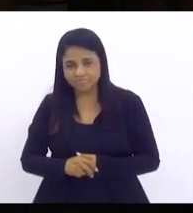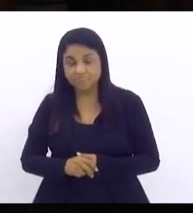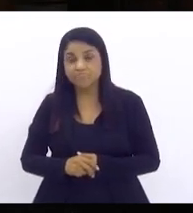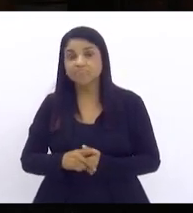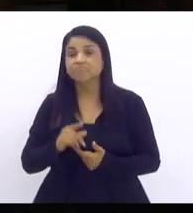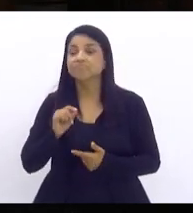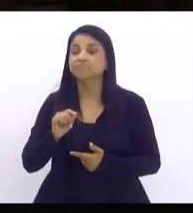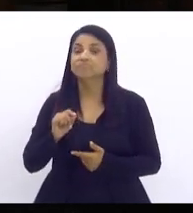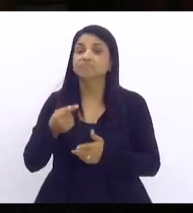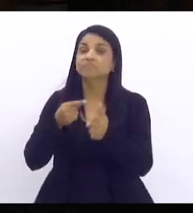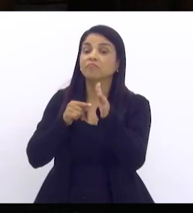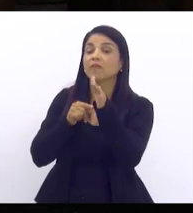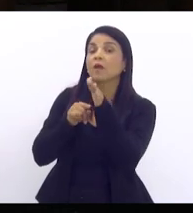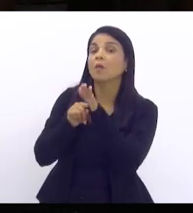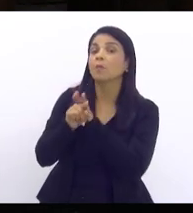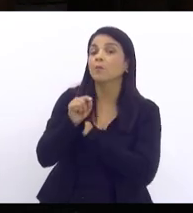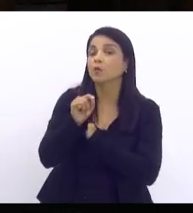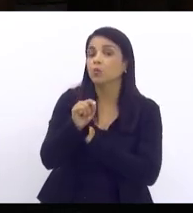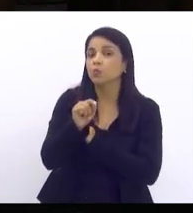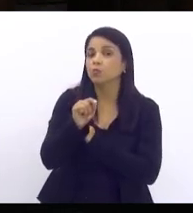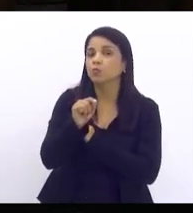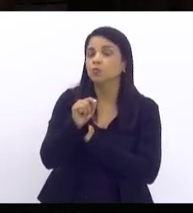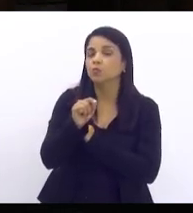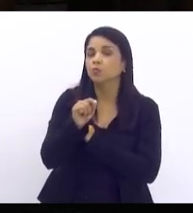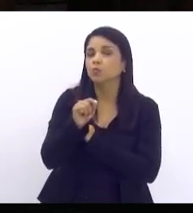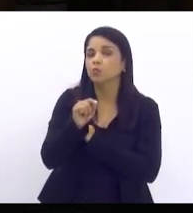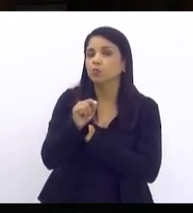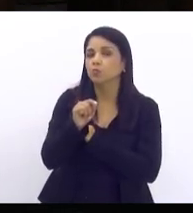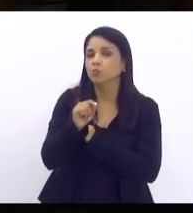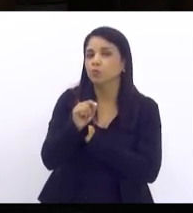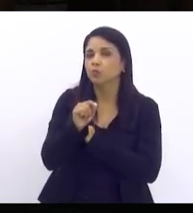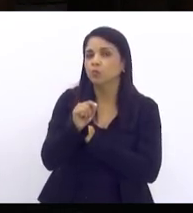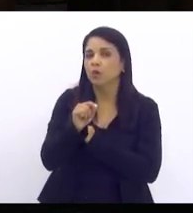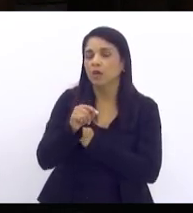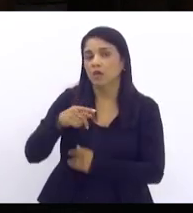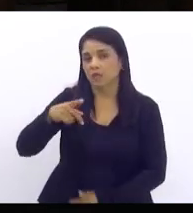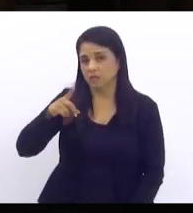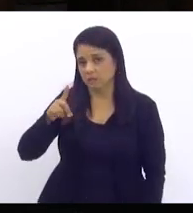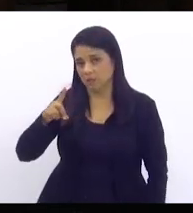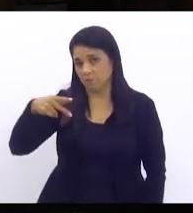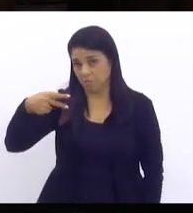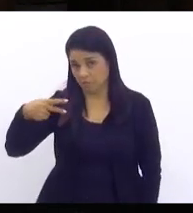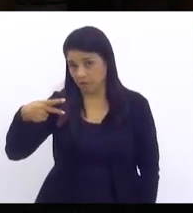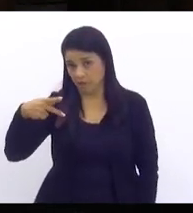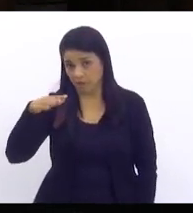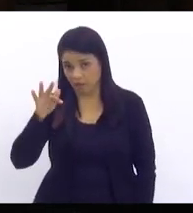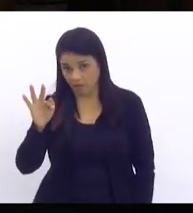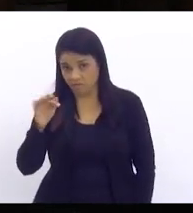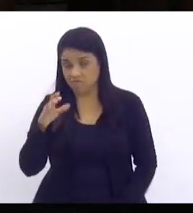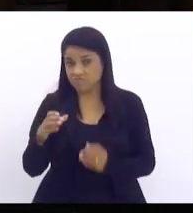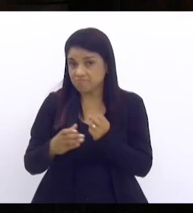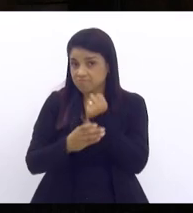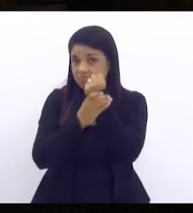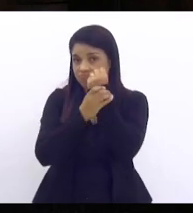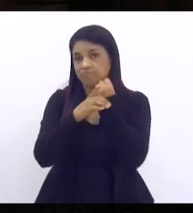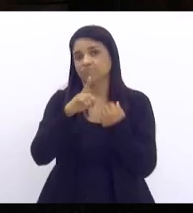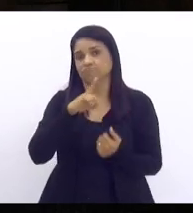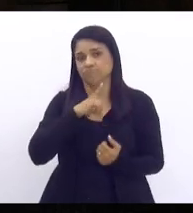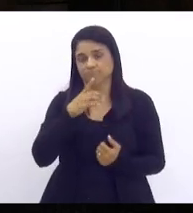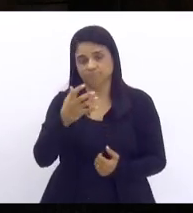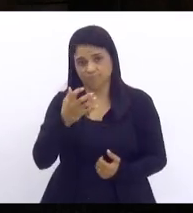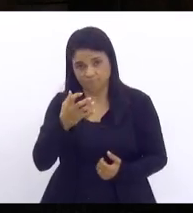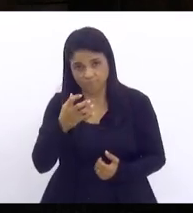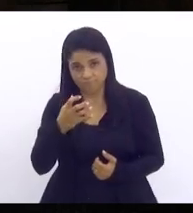pergunto, uma das coisas que a DPF queria garantir dentro dos direitos